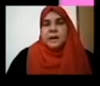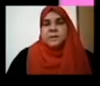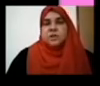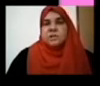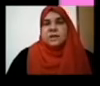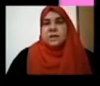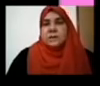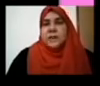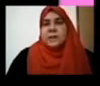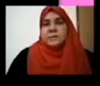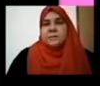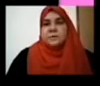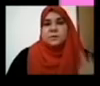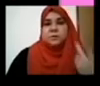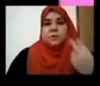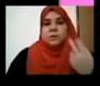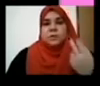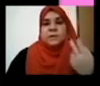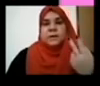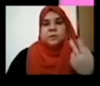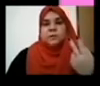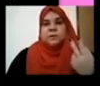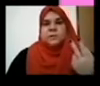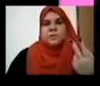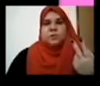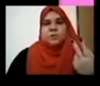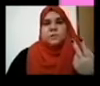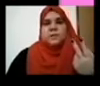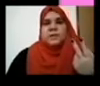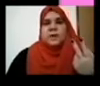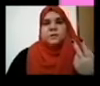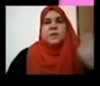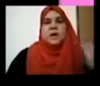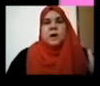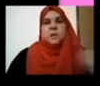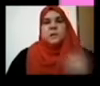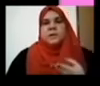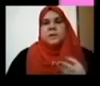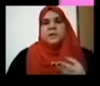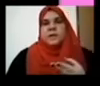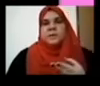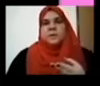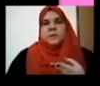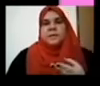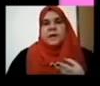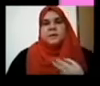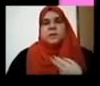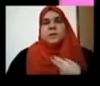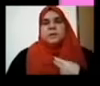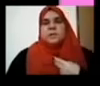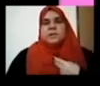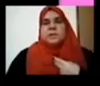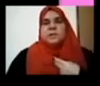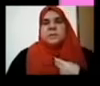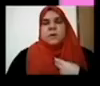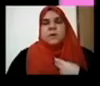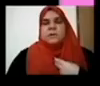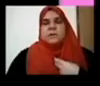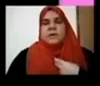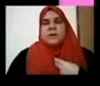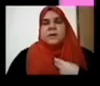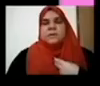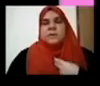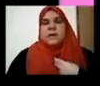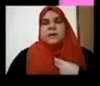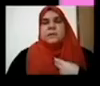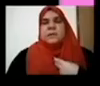é a raiz de 100 é 10. Então, são dois quadrados, diferença de dois quadrados. A ao quadrado e 10 ao quadrado. Então, isso é a mesma coisa